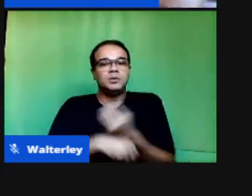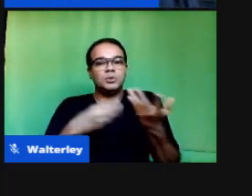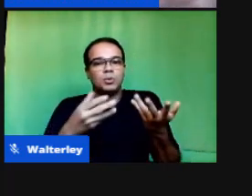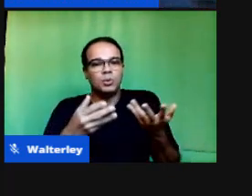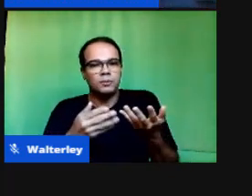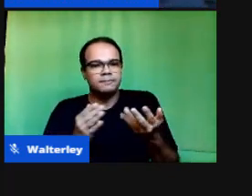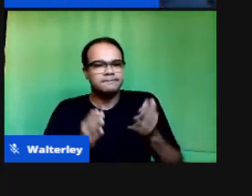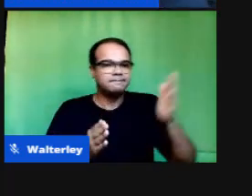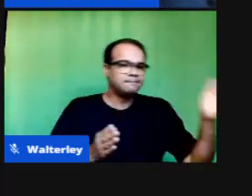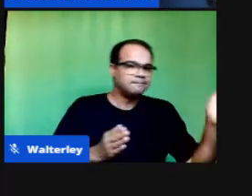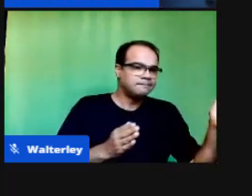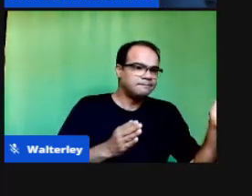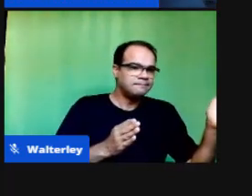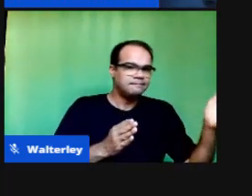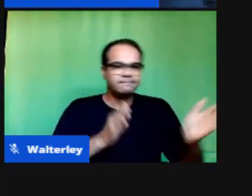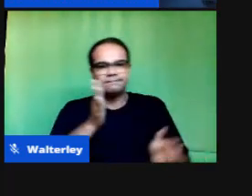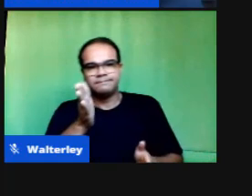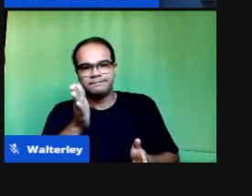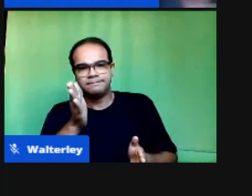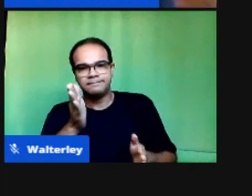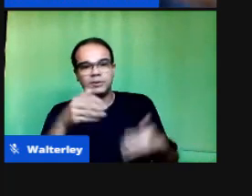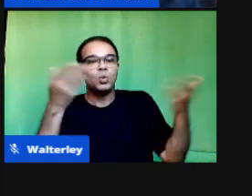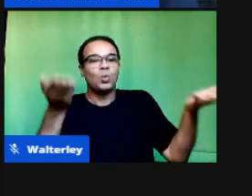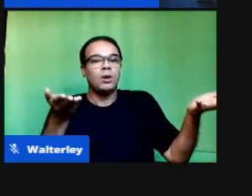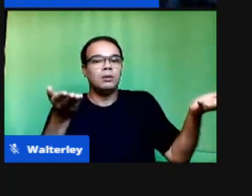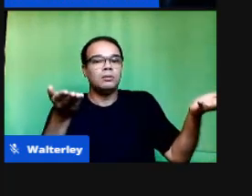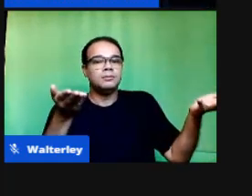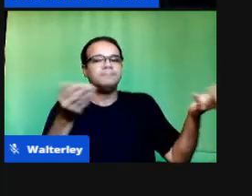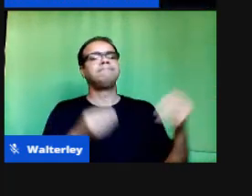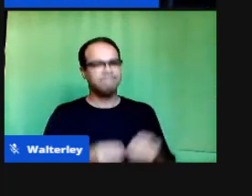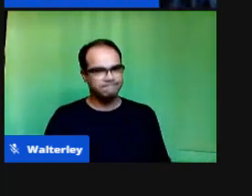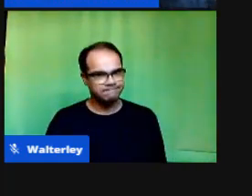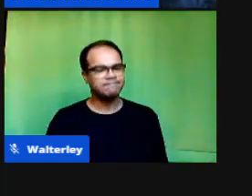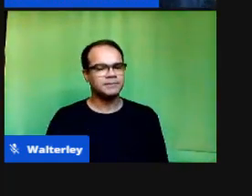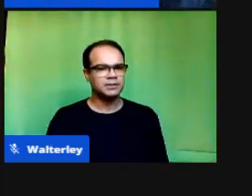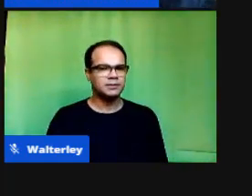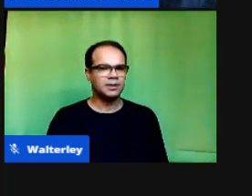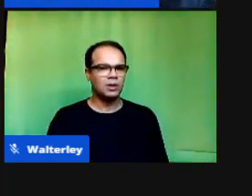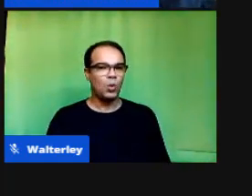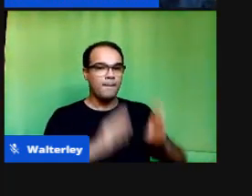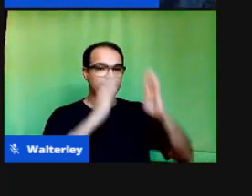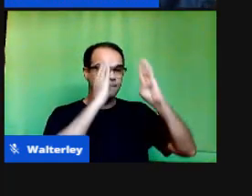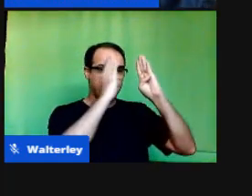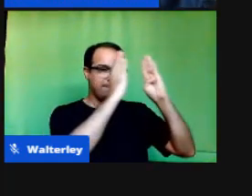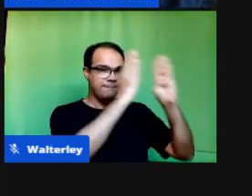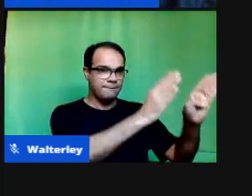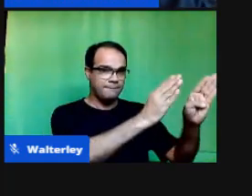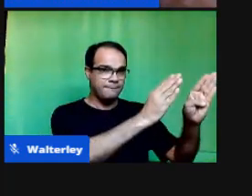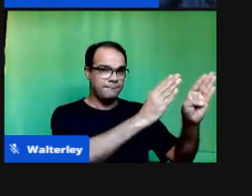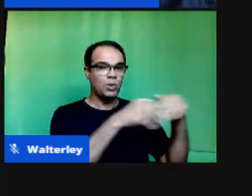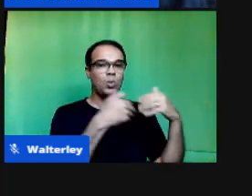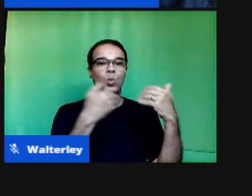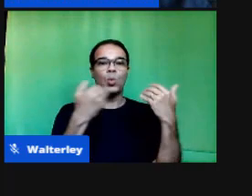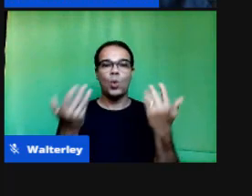conta do que eu preciso fazer, né? Do que eu me propus como meta para hoje. Todo